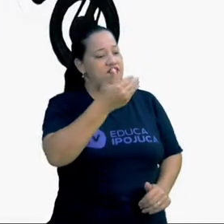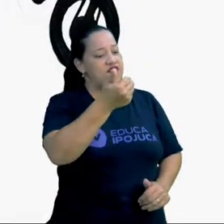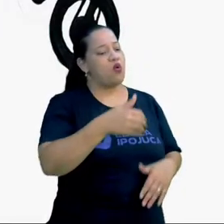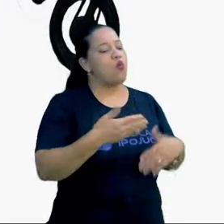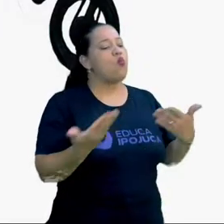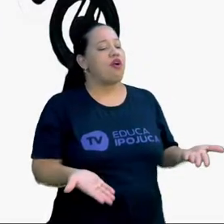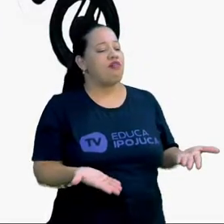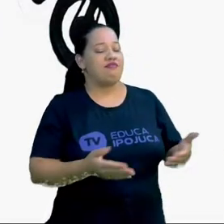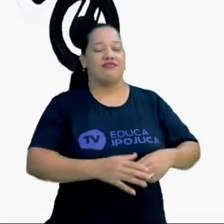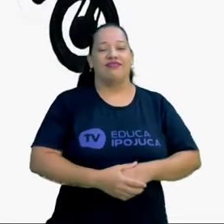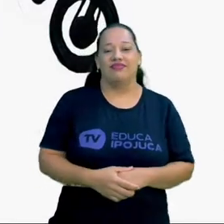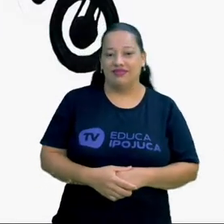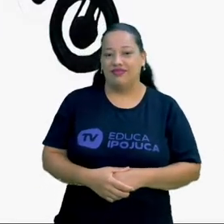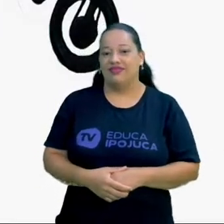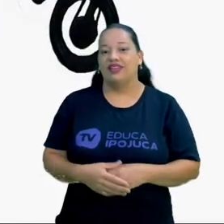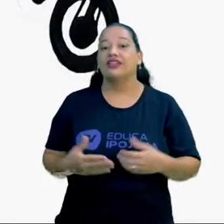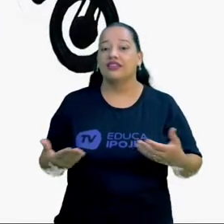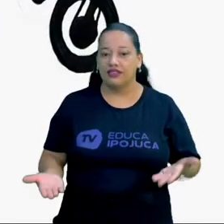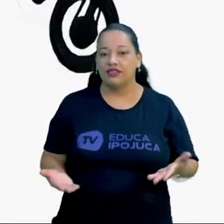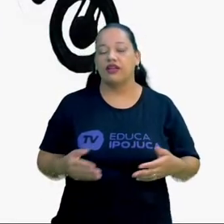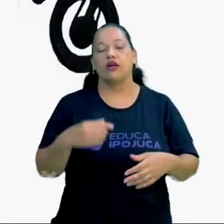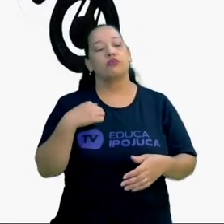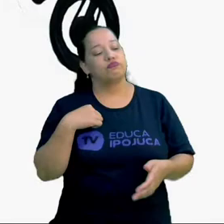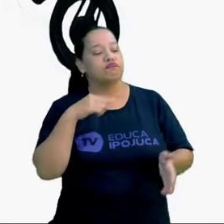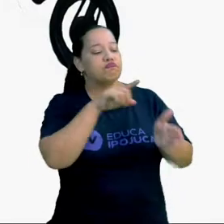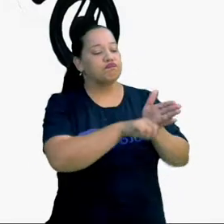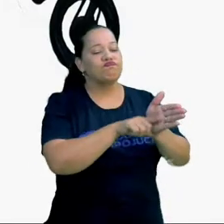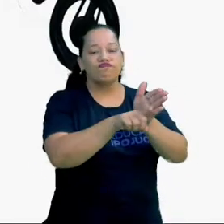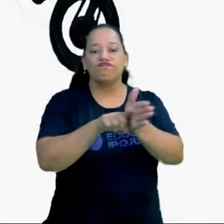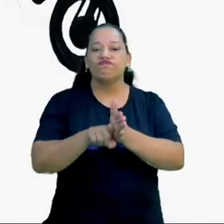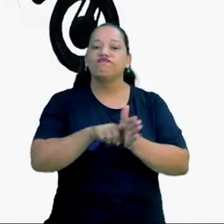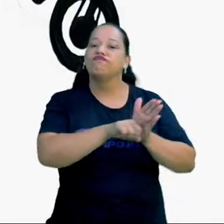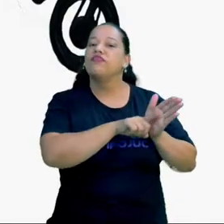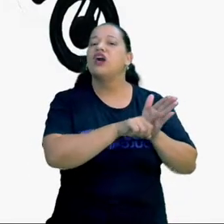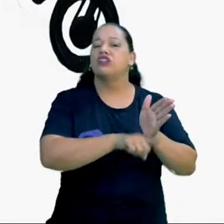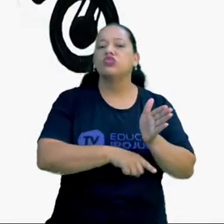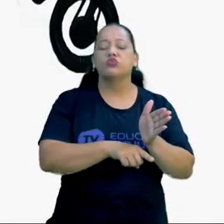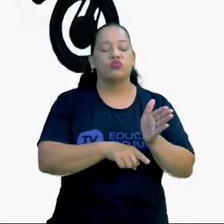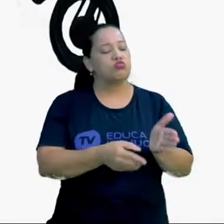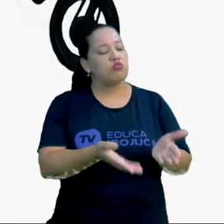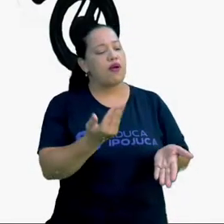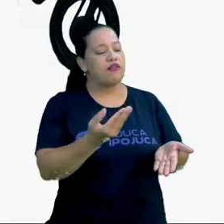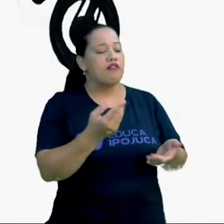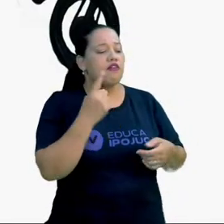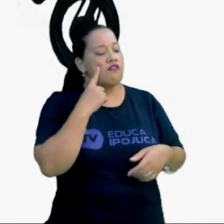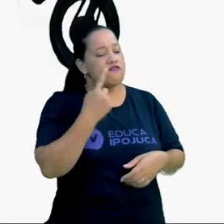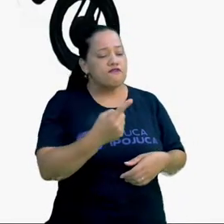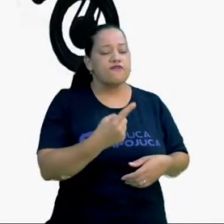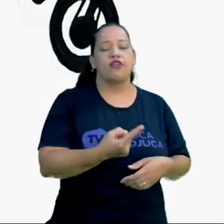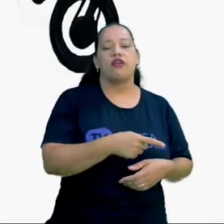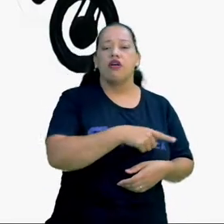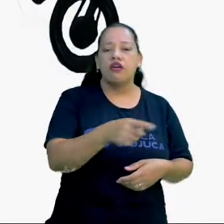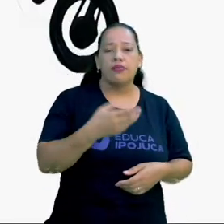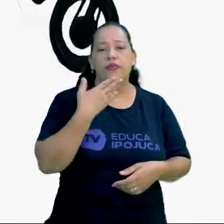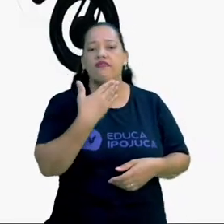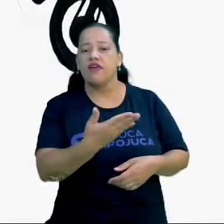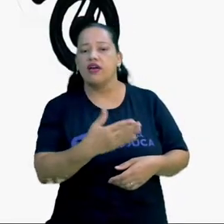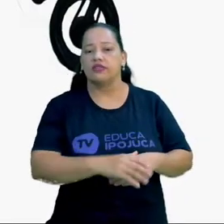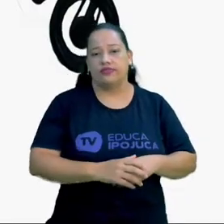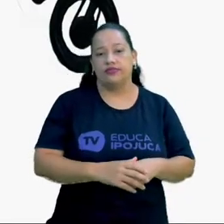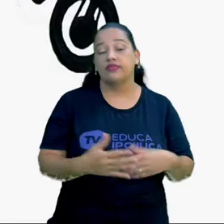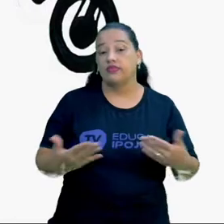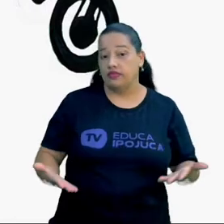vamos lá. Então, durante essa pesquisa, nós fizemos o levantamento com as pessoas. Então,